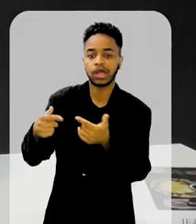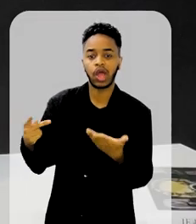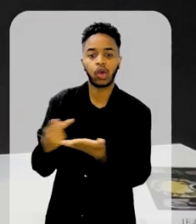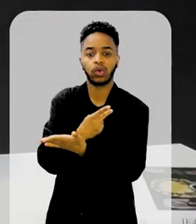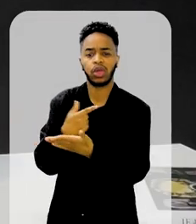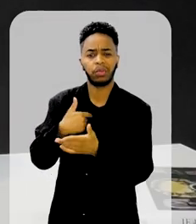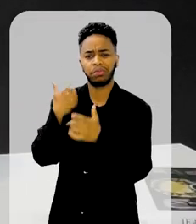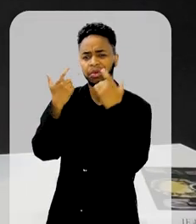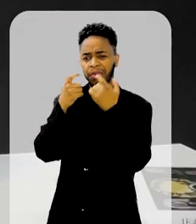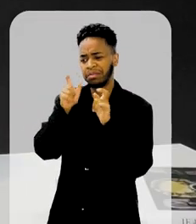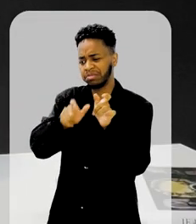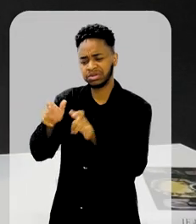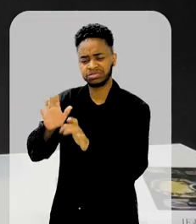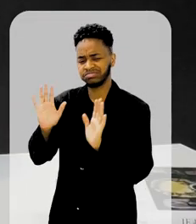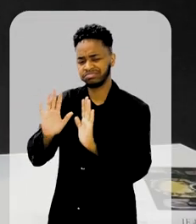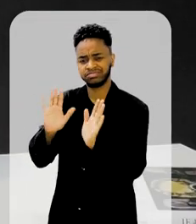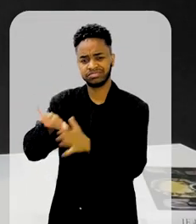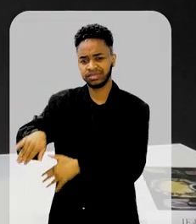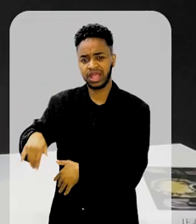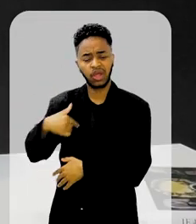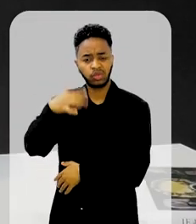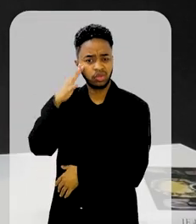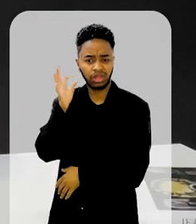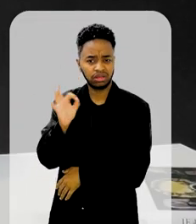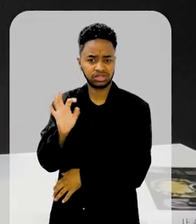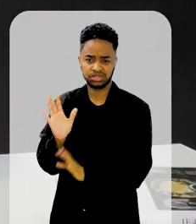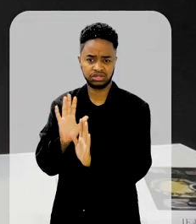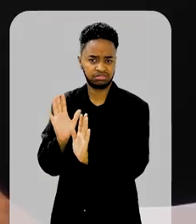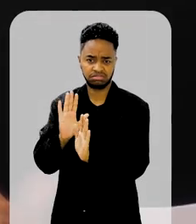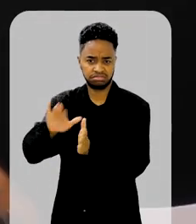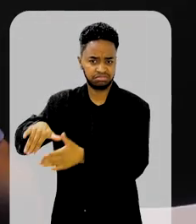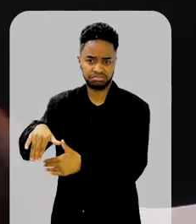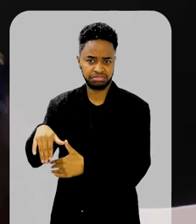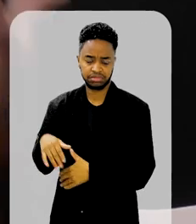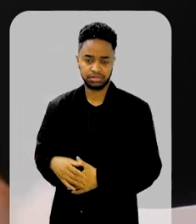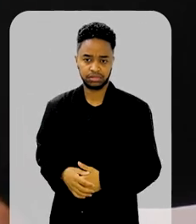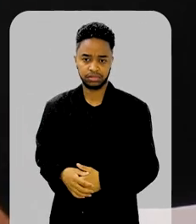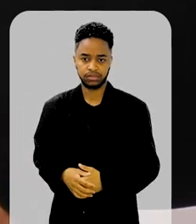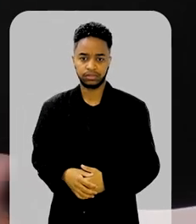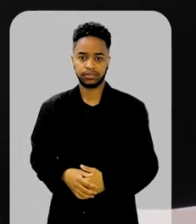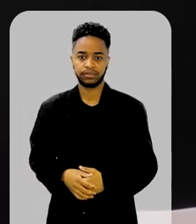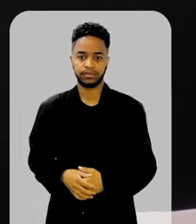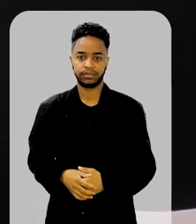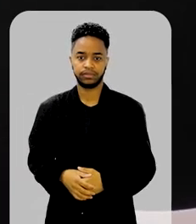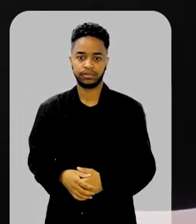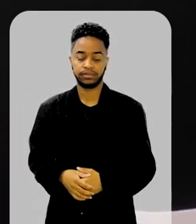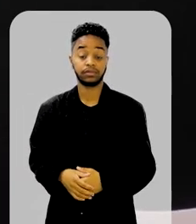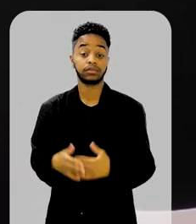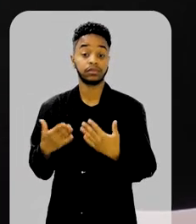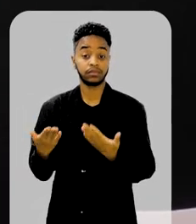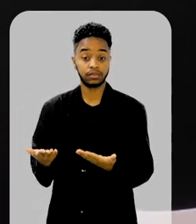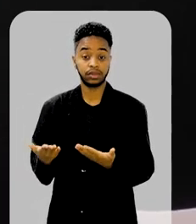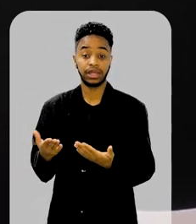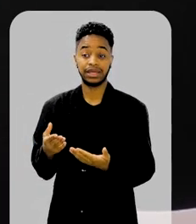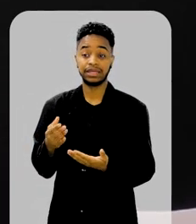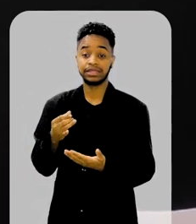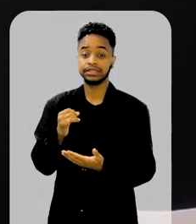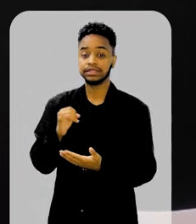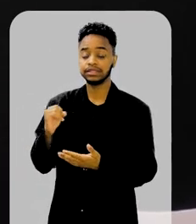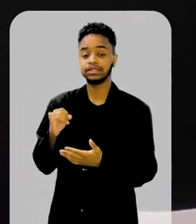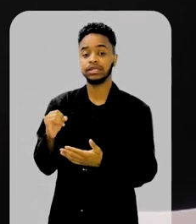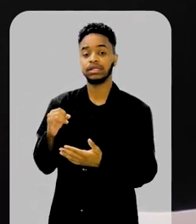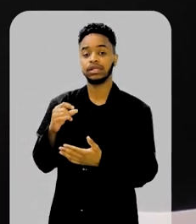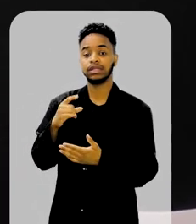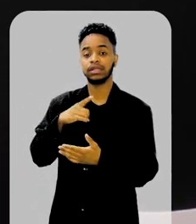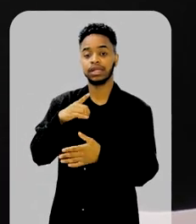ponto eu não me preocupava com as pessoas porque eu não entendia essa preocupação não vinha para mim essa preocupação aí quando você tem o